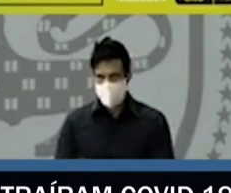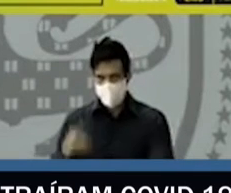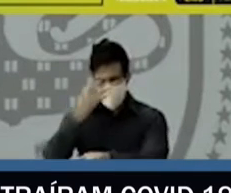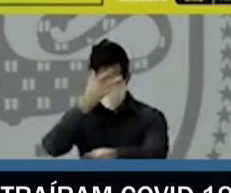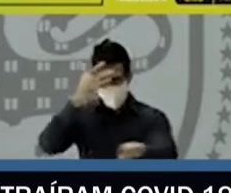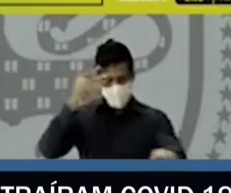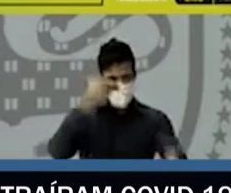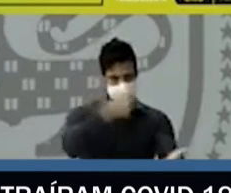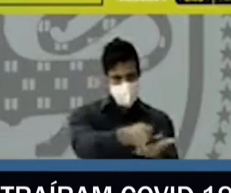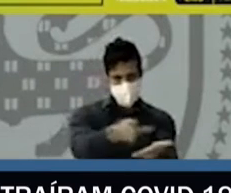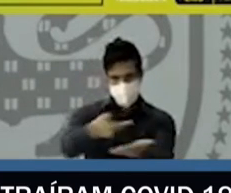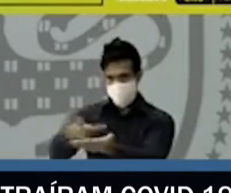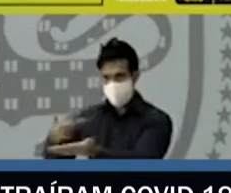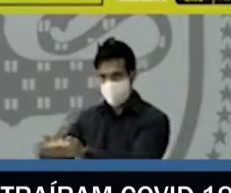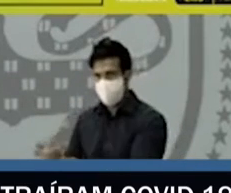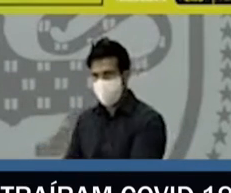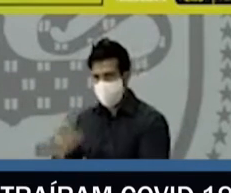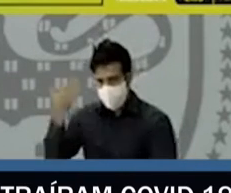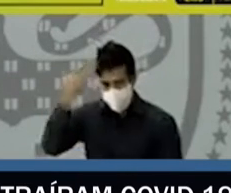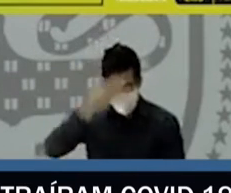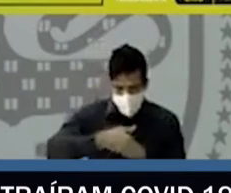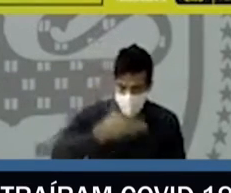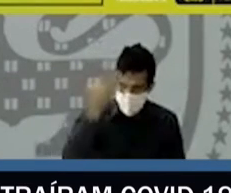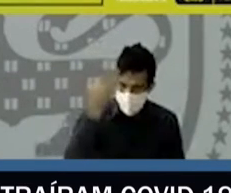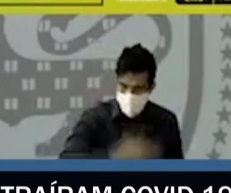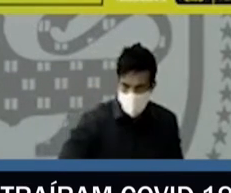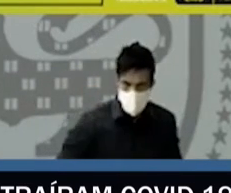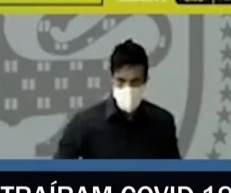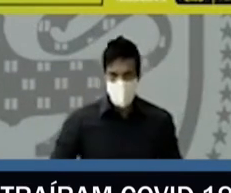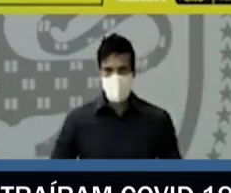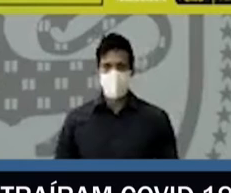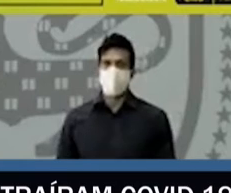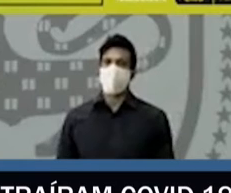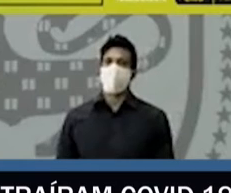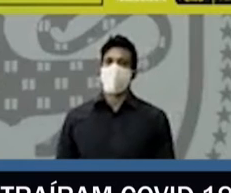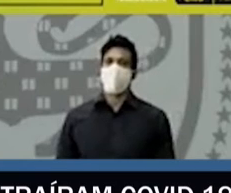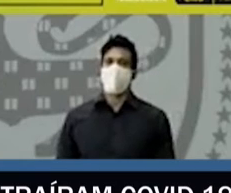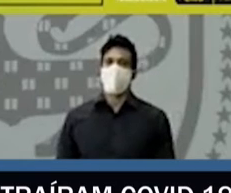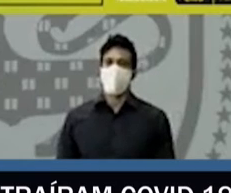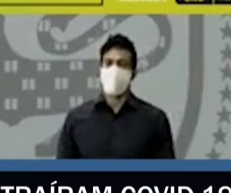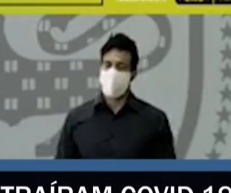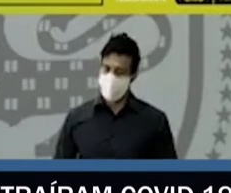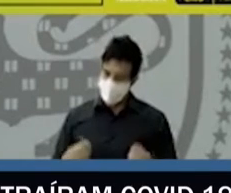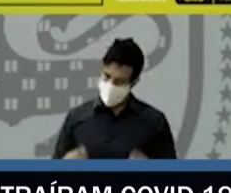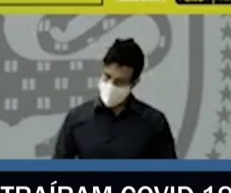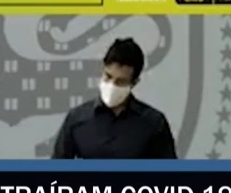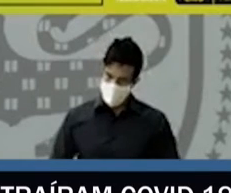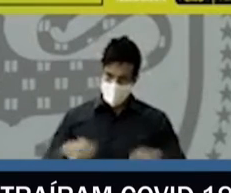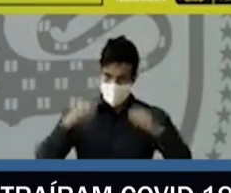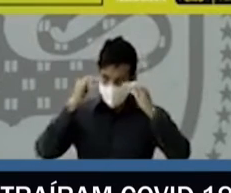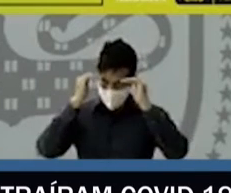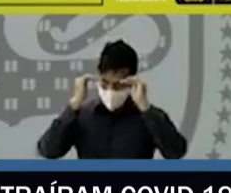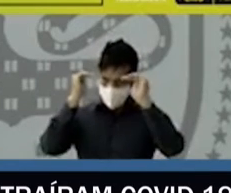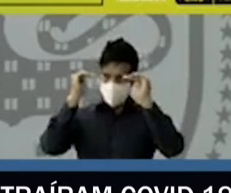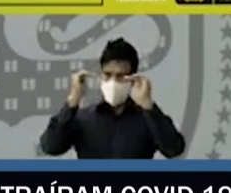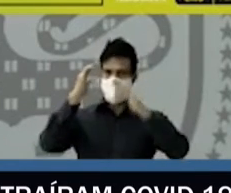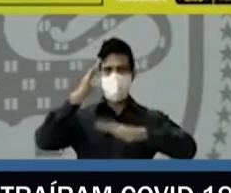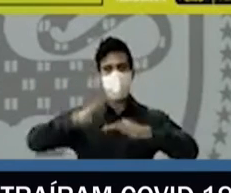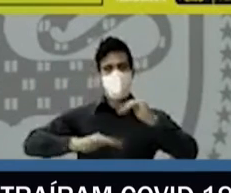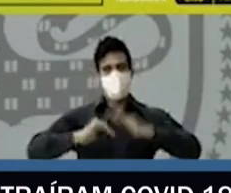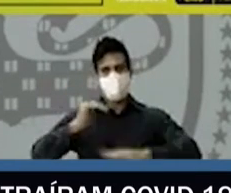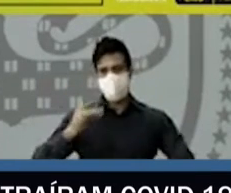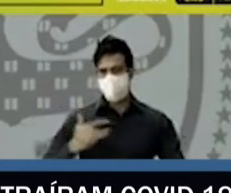ver, que não vê. Então, muito importante que o respeito aos profissionais de saúde e às